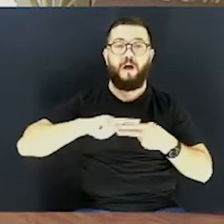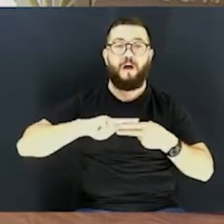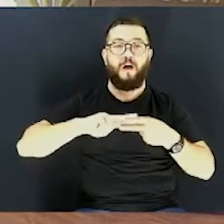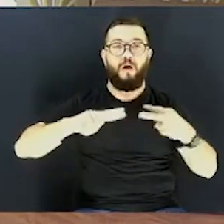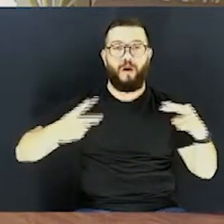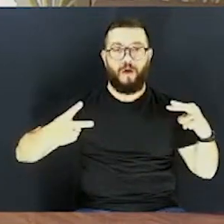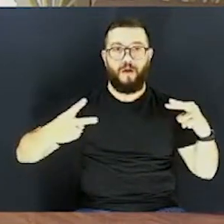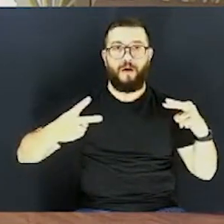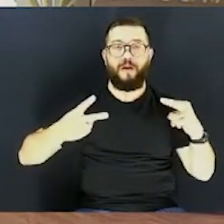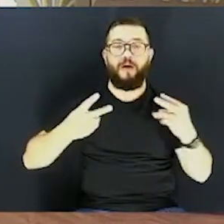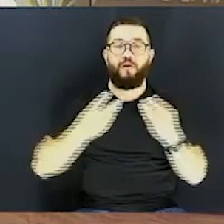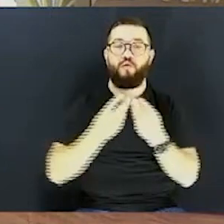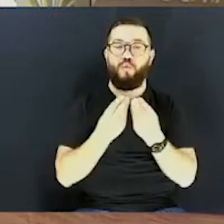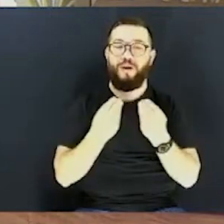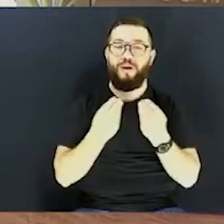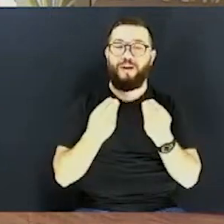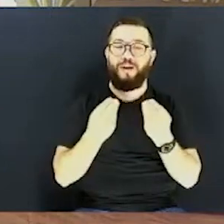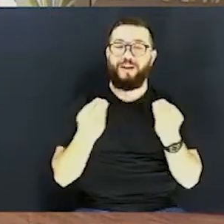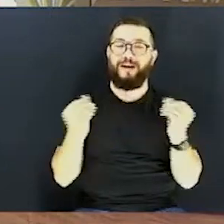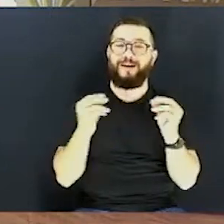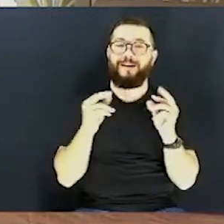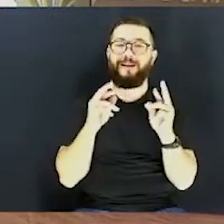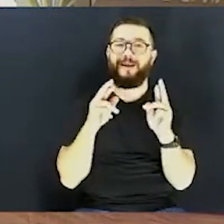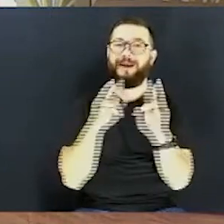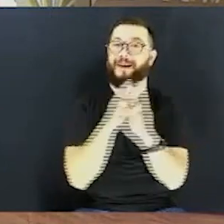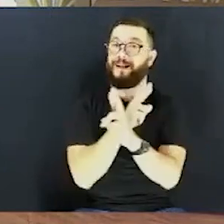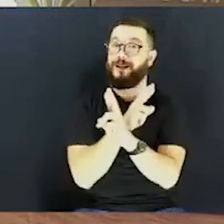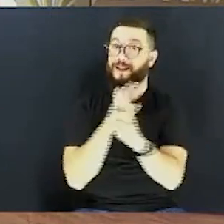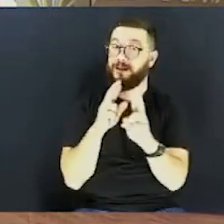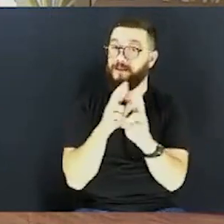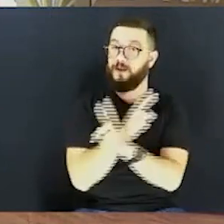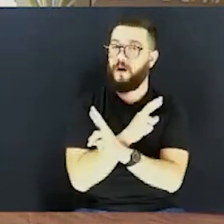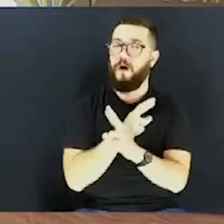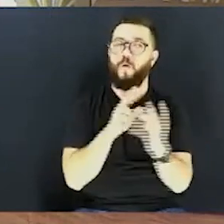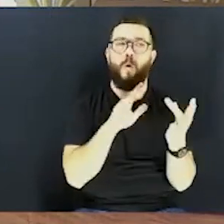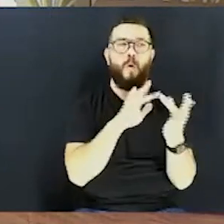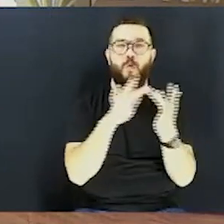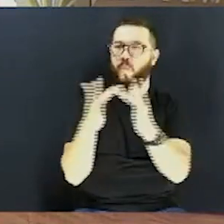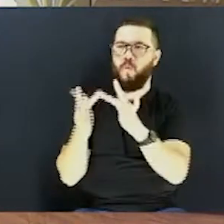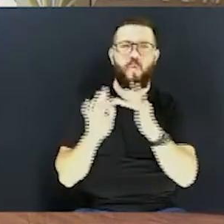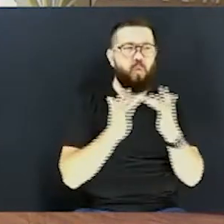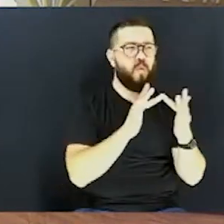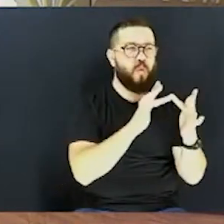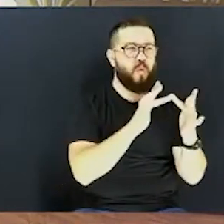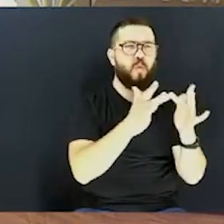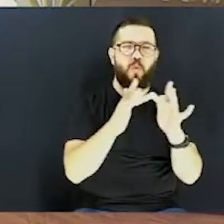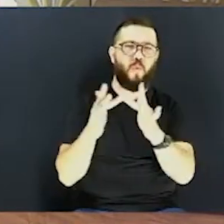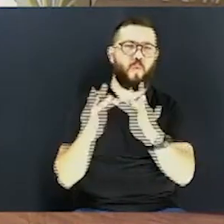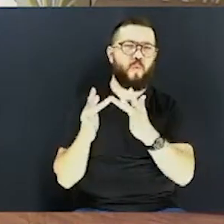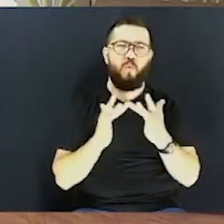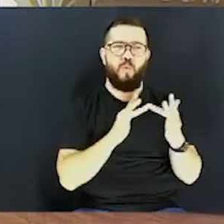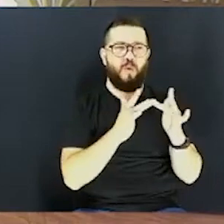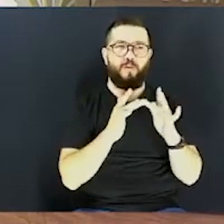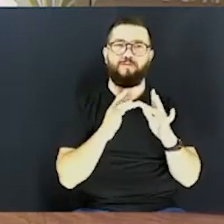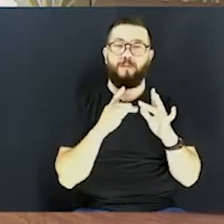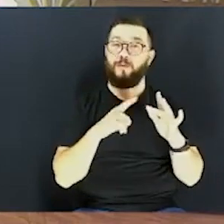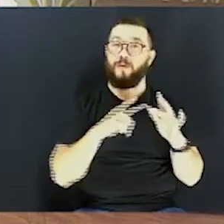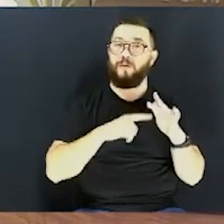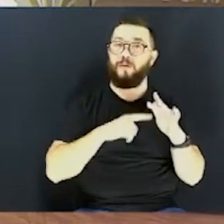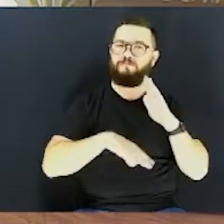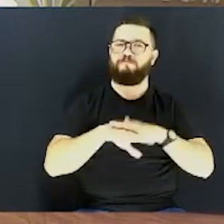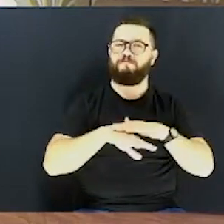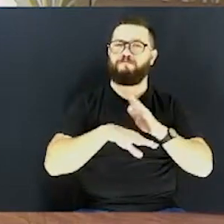qualidade das relações que desenvolvemos e do ambiente em que estamos inseridos. apresentado pela Fundação Maria Cecília Souto